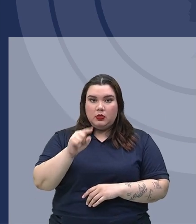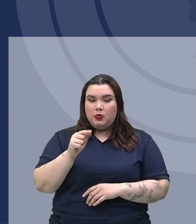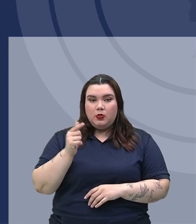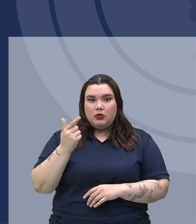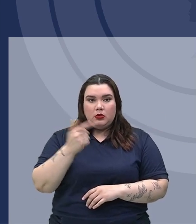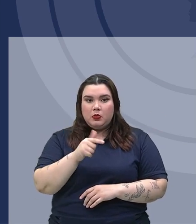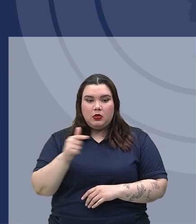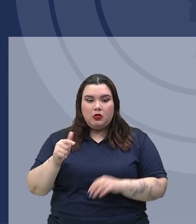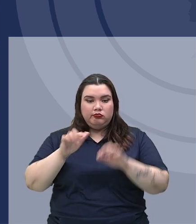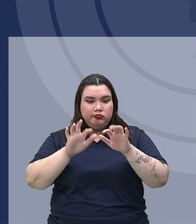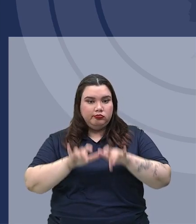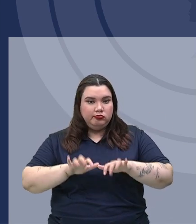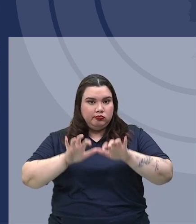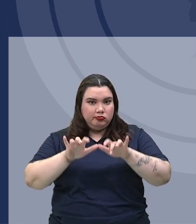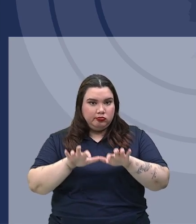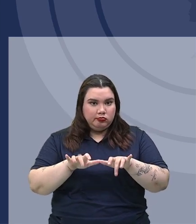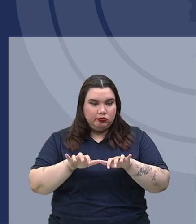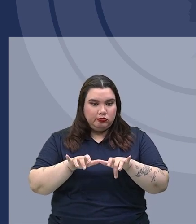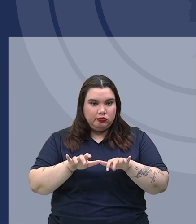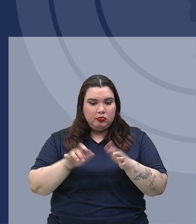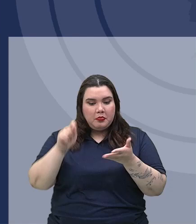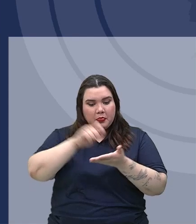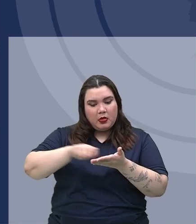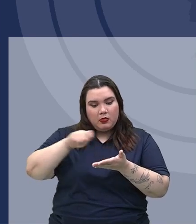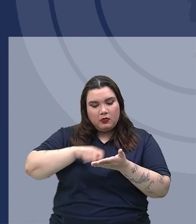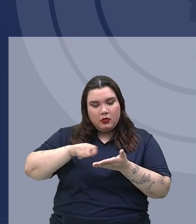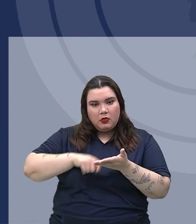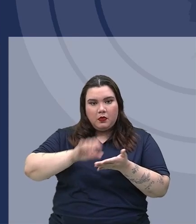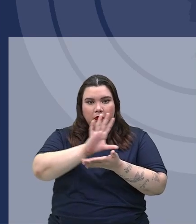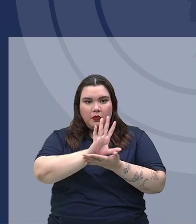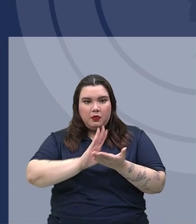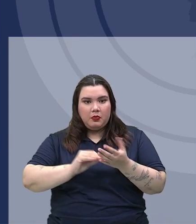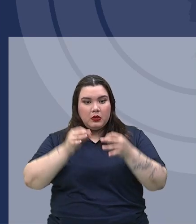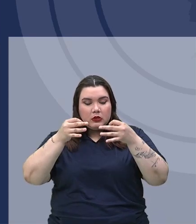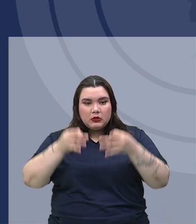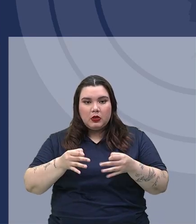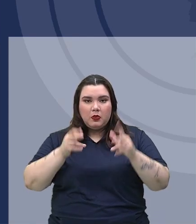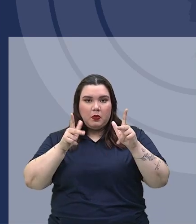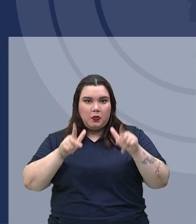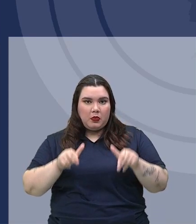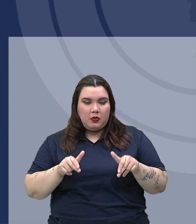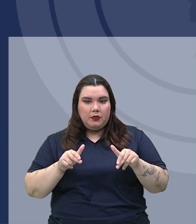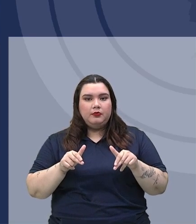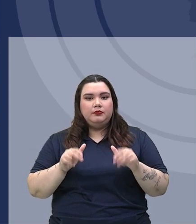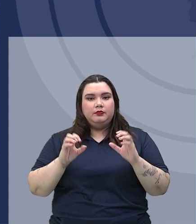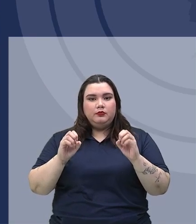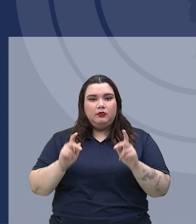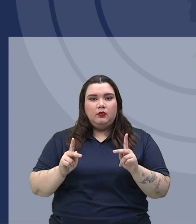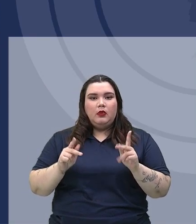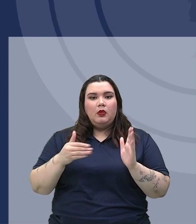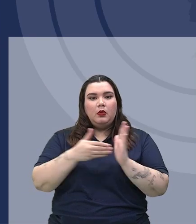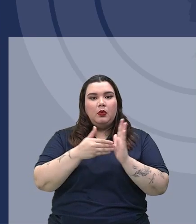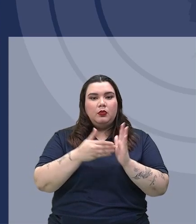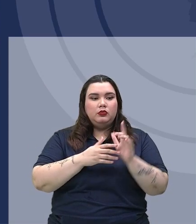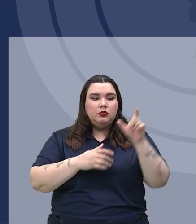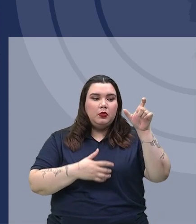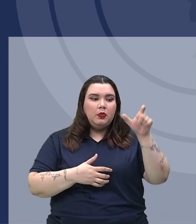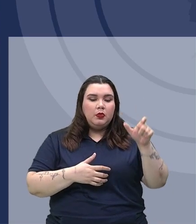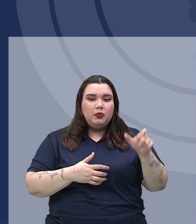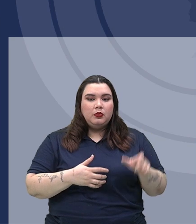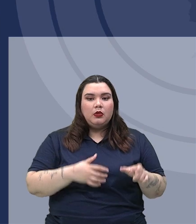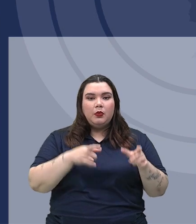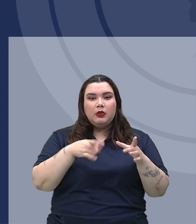não estiver preenchendo no digital, você vai copiar exatamente como está aqui, tá bom? E aí, na última coluna aqui, ele vai